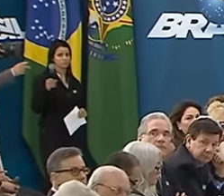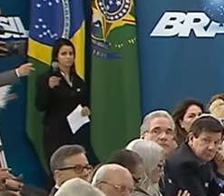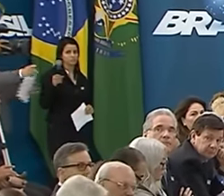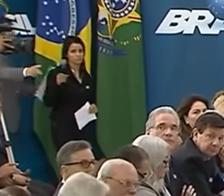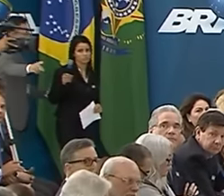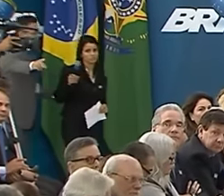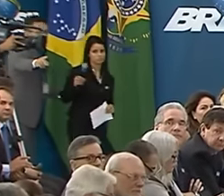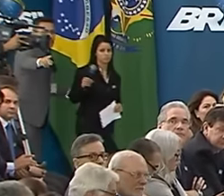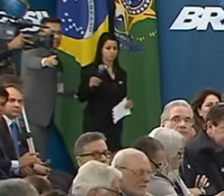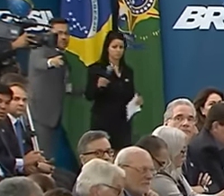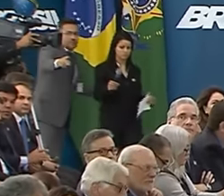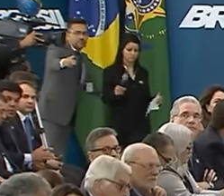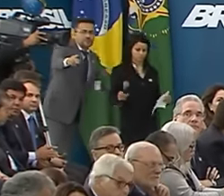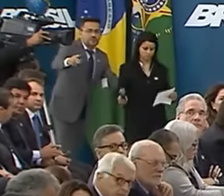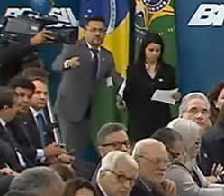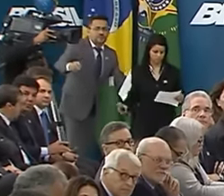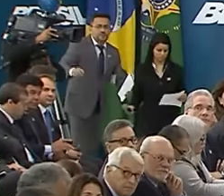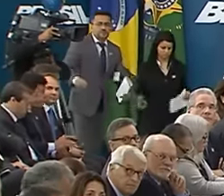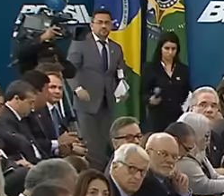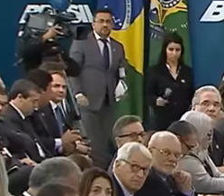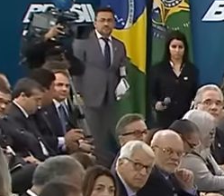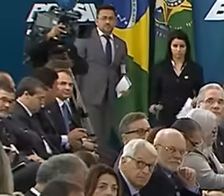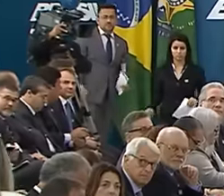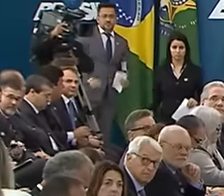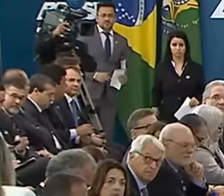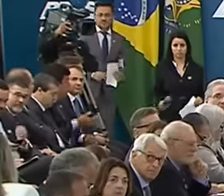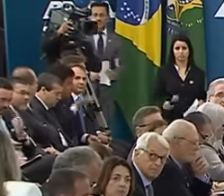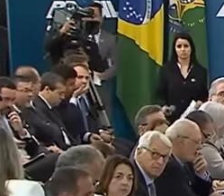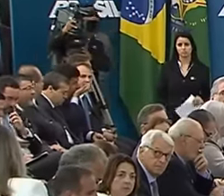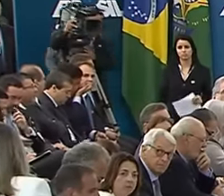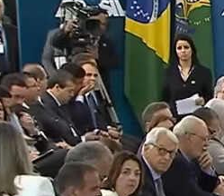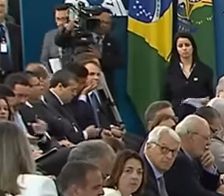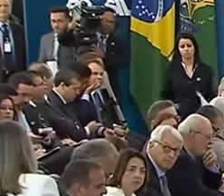Microfone. A questão de ordem.